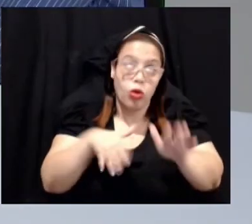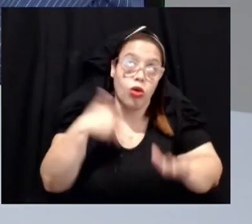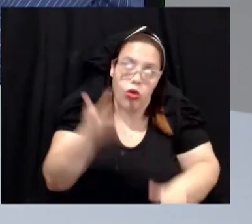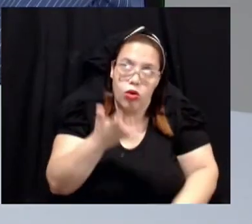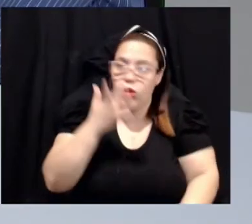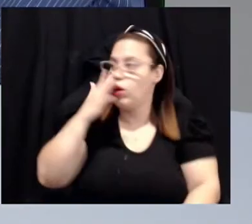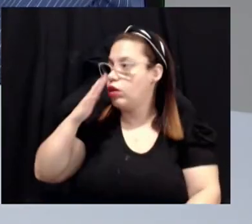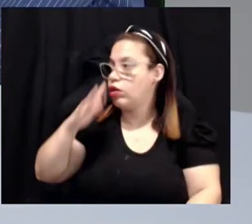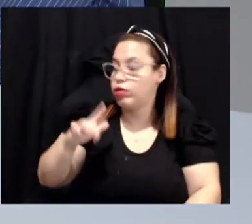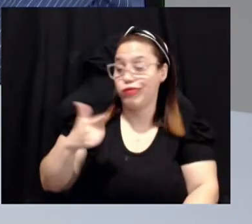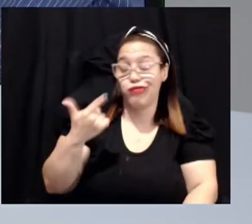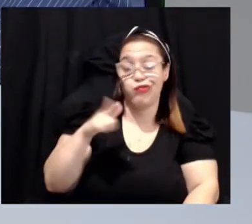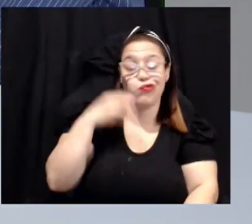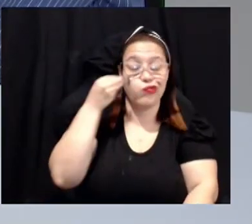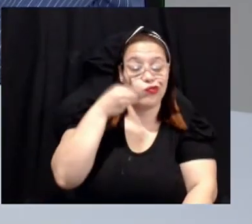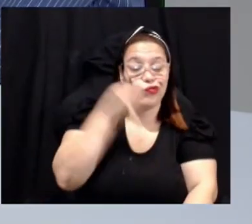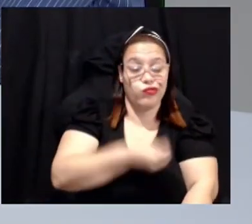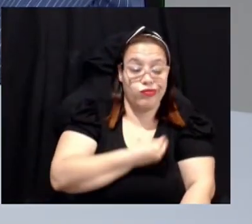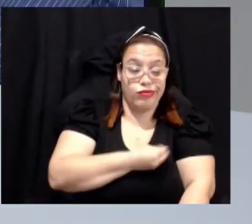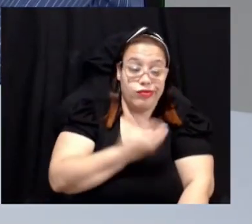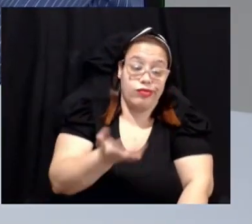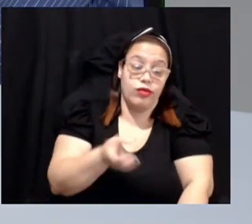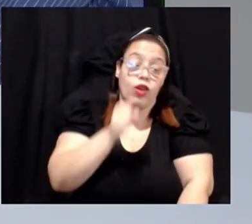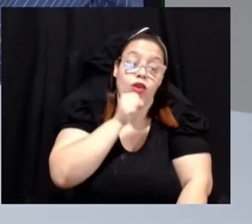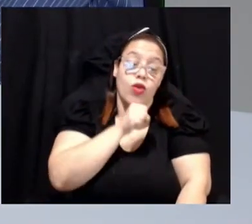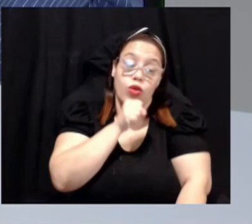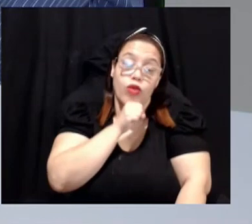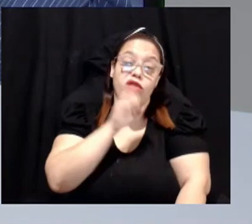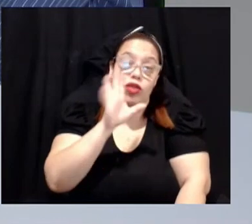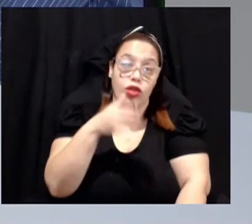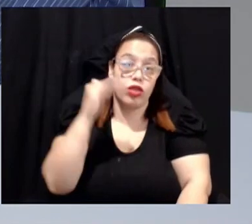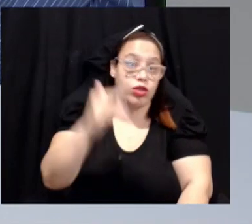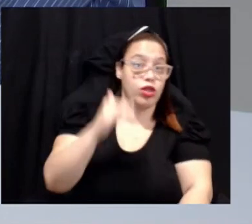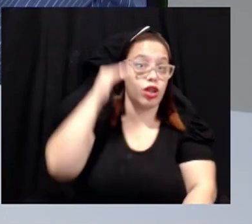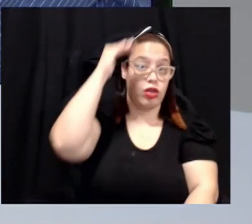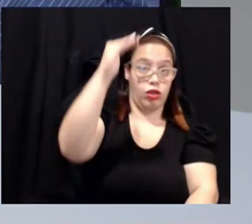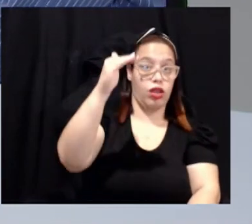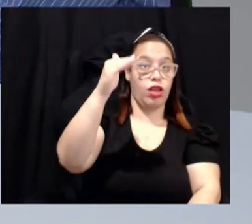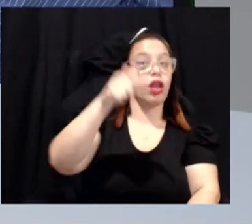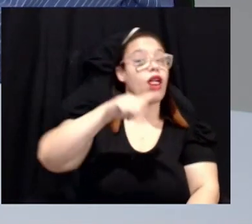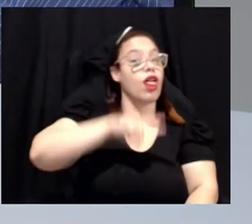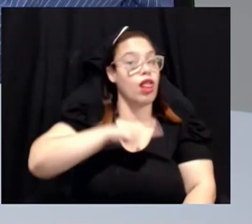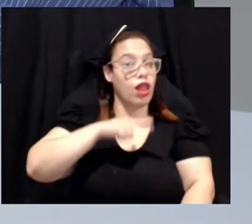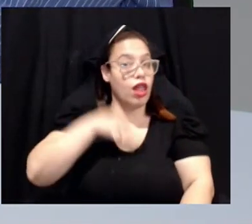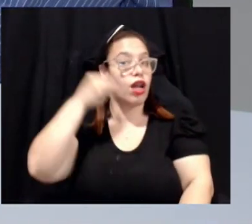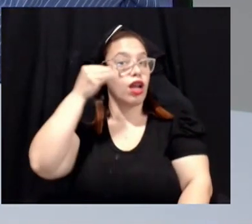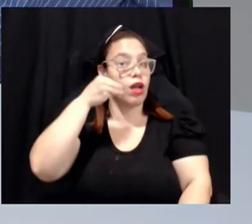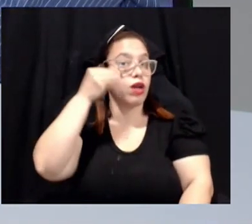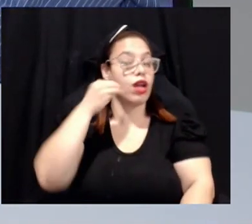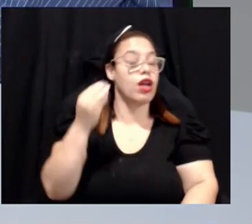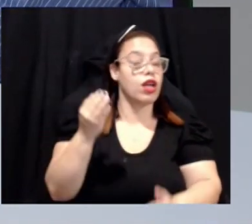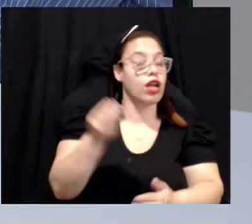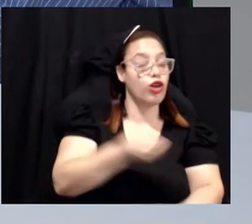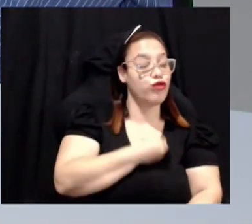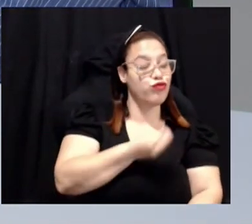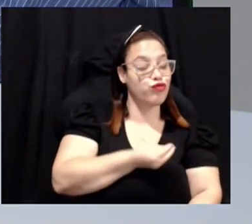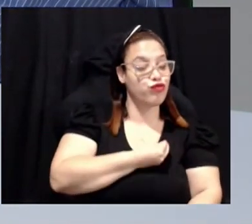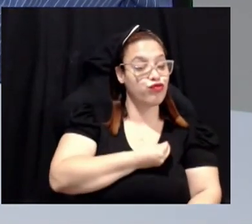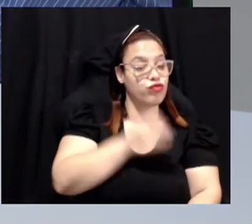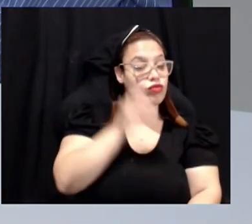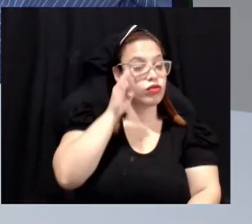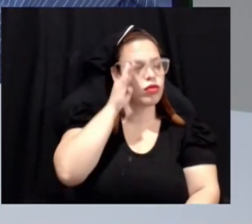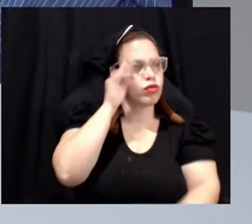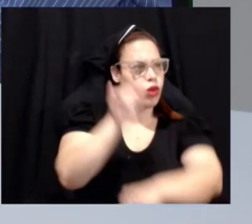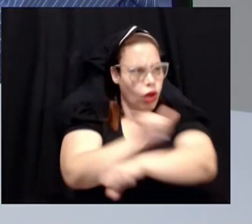experiência de vida. Os idosos, os adultos e idosos têm experiência de vida. Portanto, a estratégia pedagógica